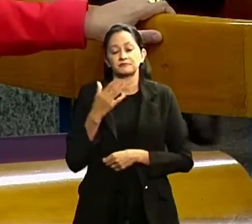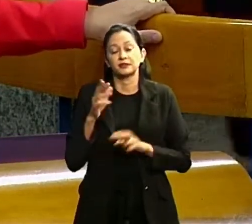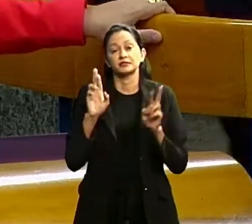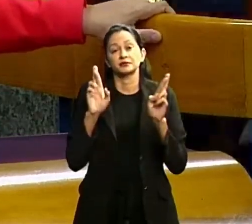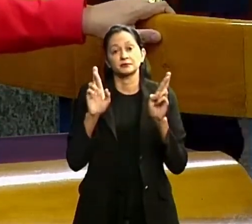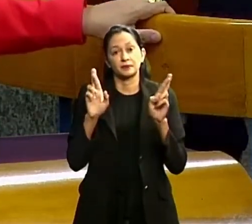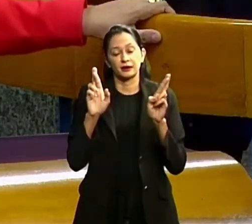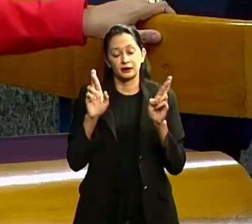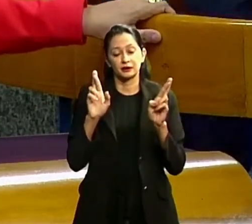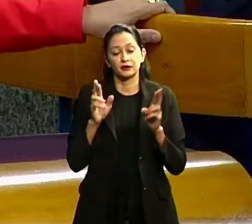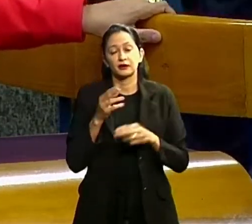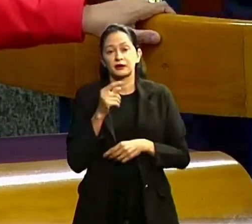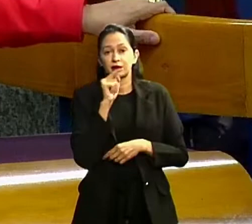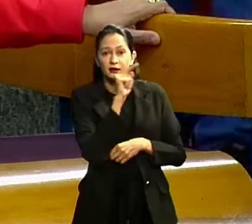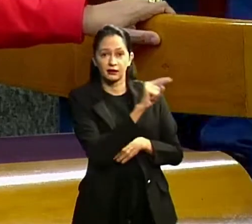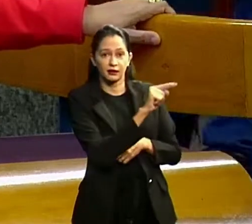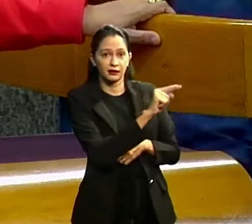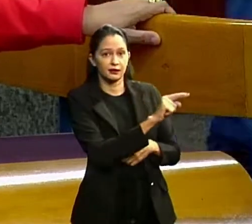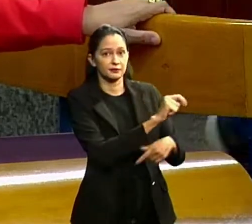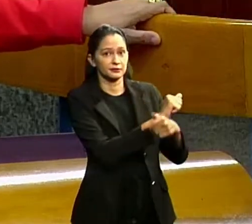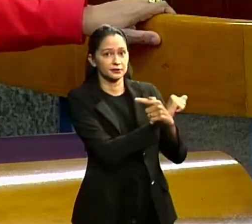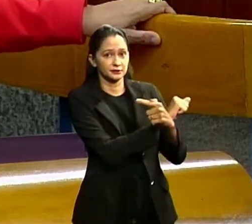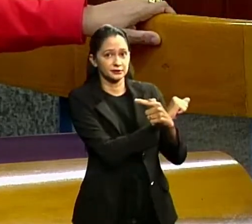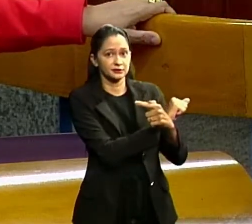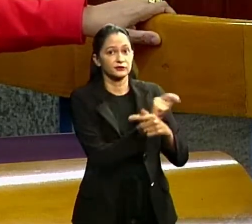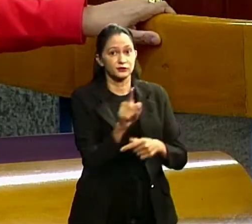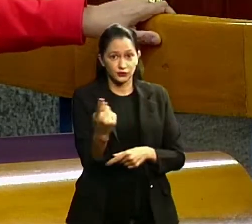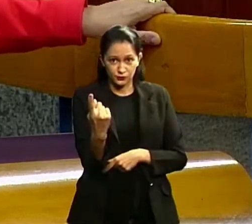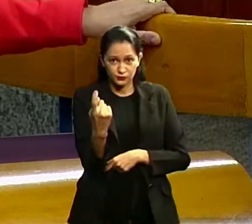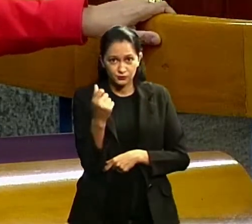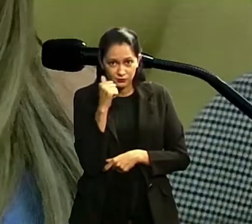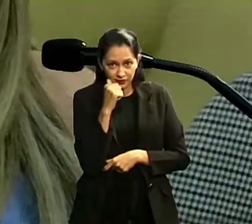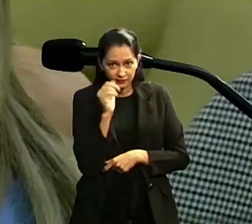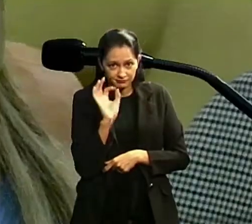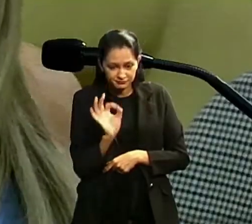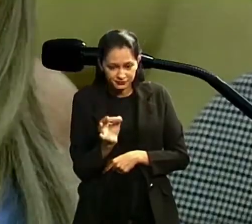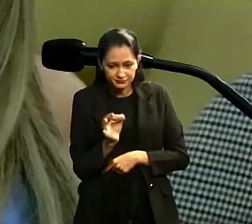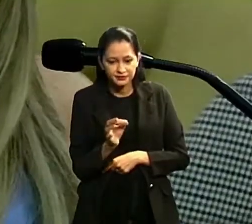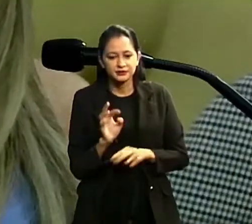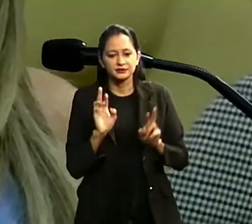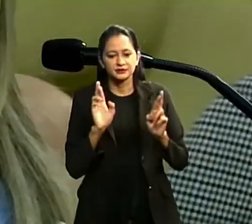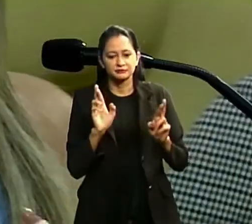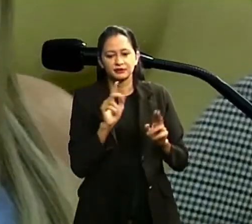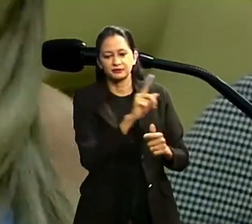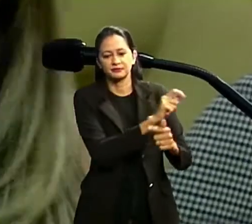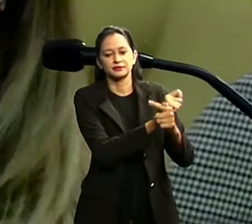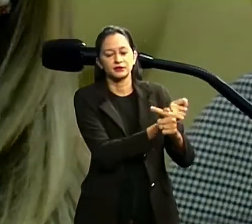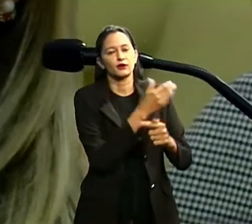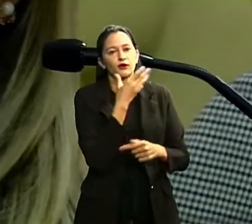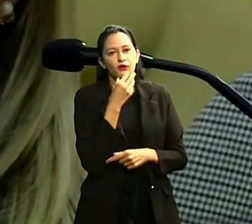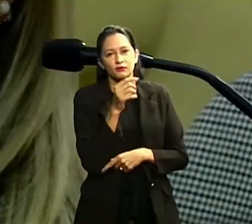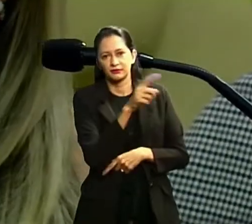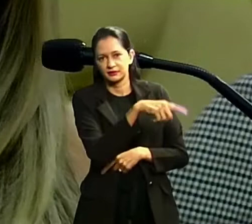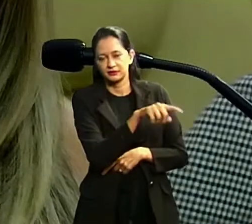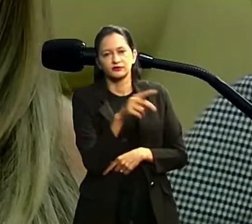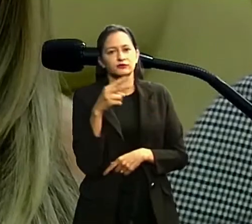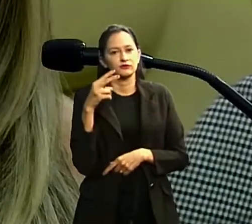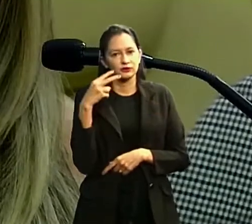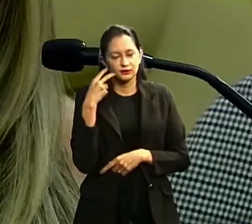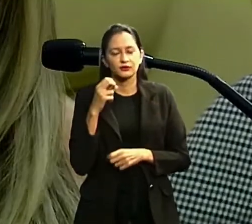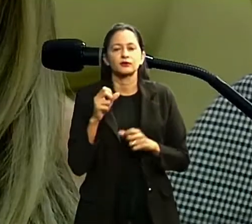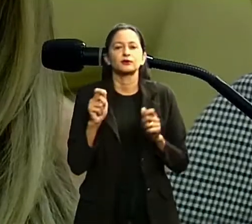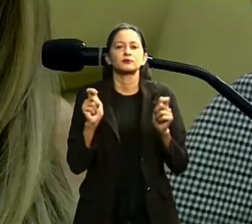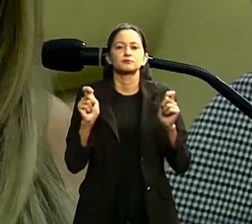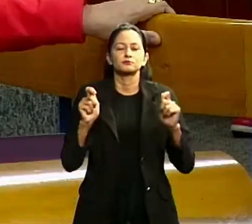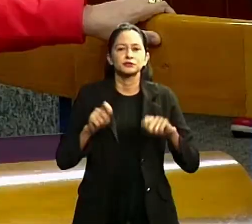Deus que aqueles homens, porque a senhora é a única mulher, né? Que aqueles homens que estão lá, vereadores, eles possam